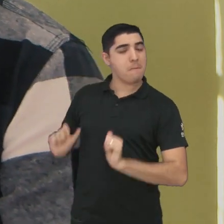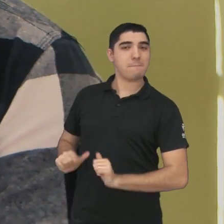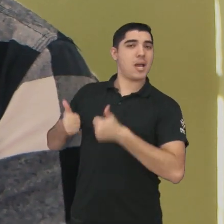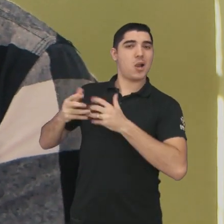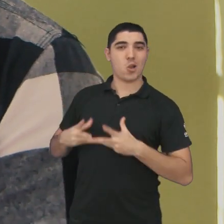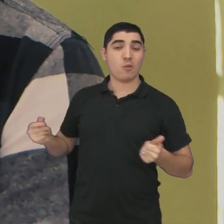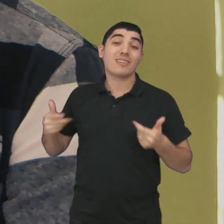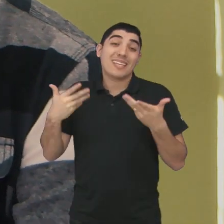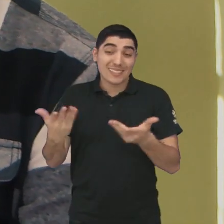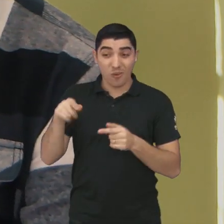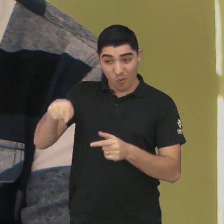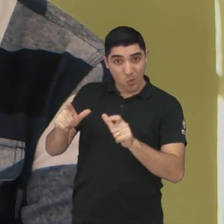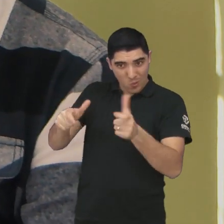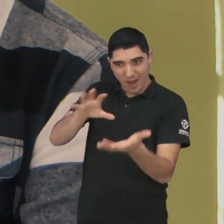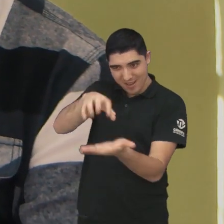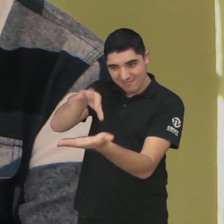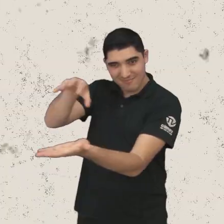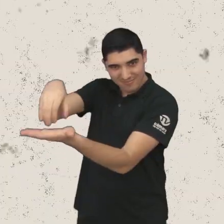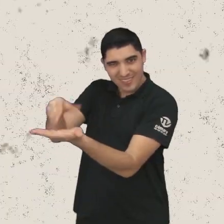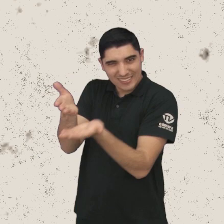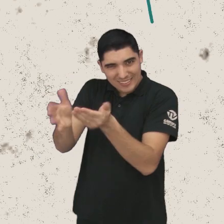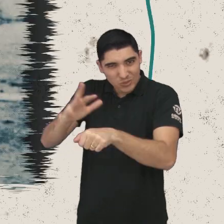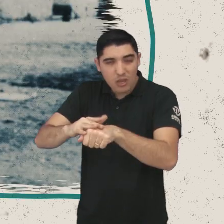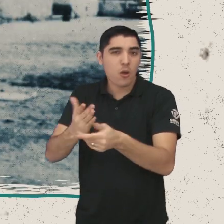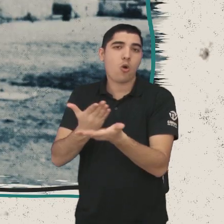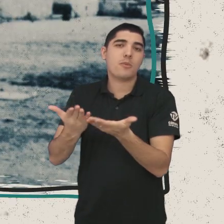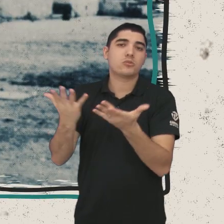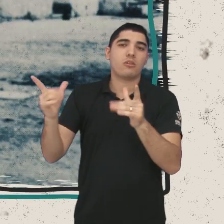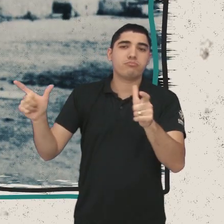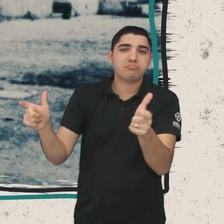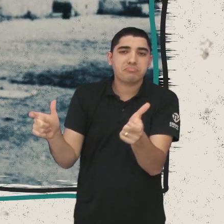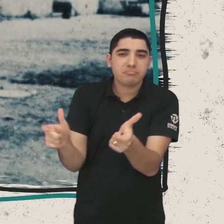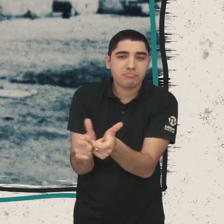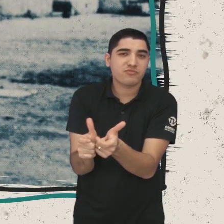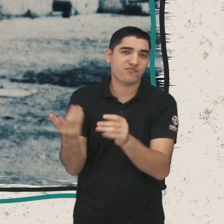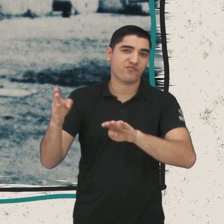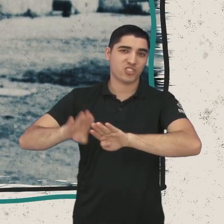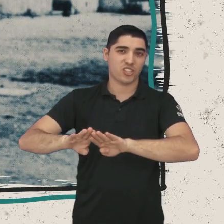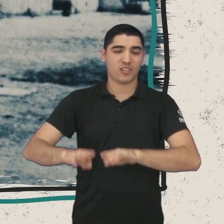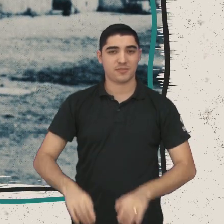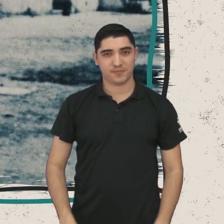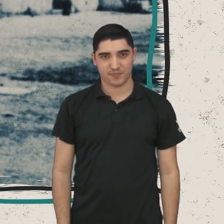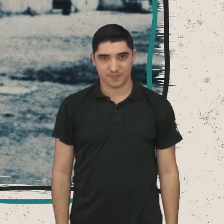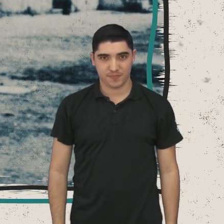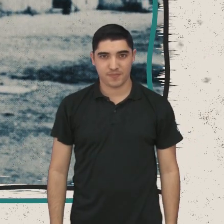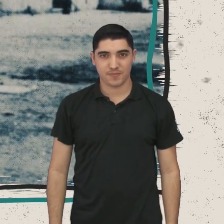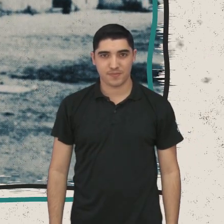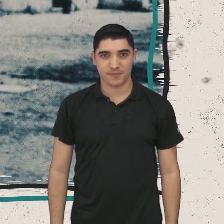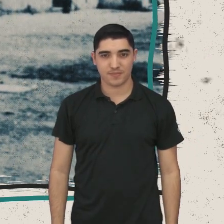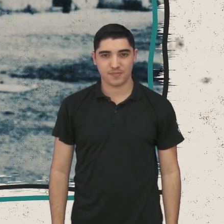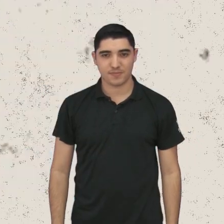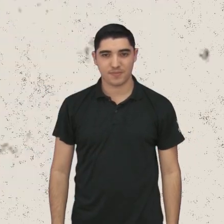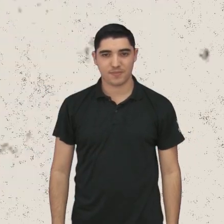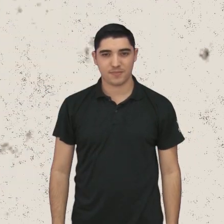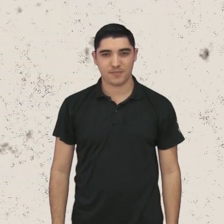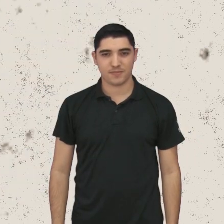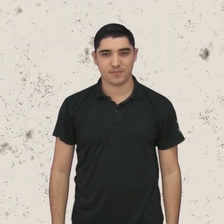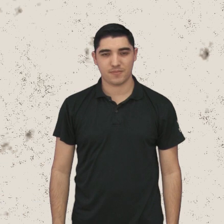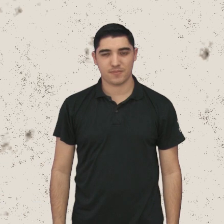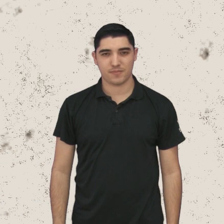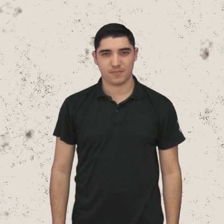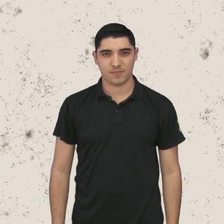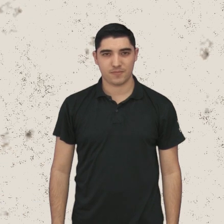anos 50, quando esses medicamentos começam a ser disponibilizados nas farmácias, não faz mais sentido você se isolar